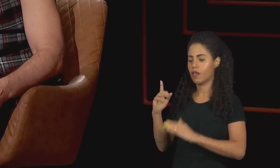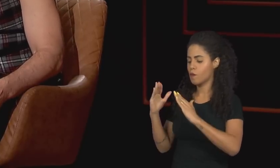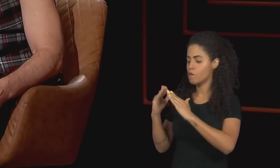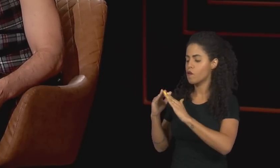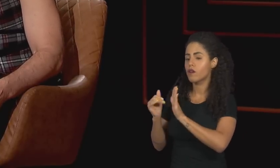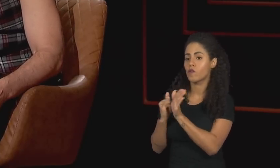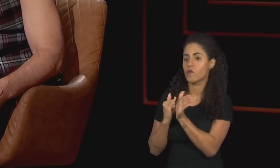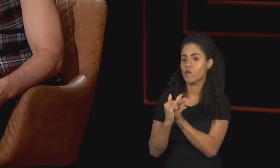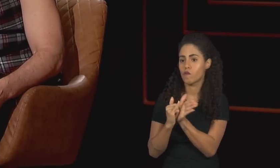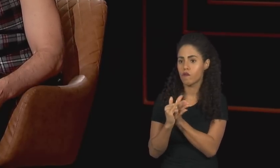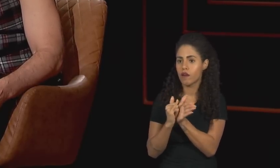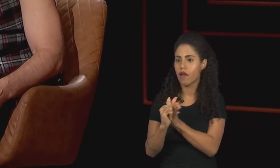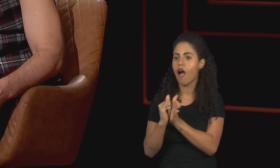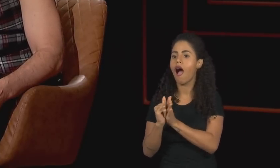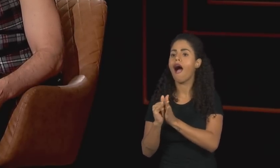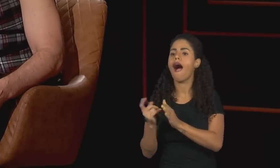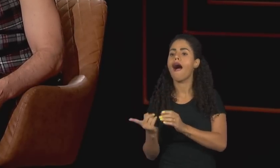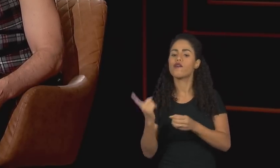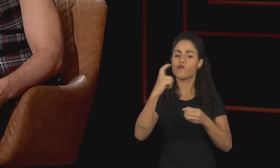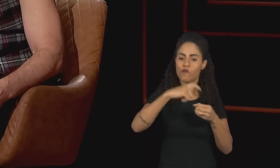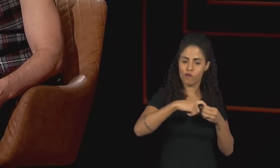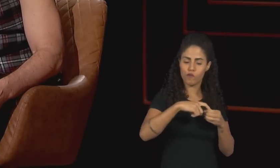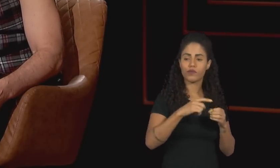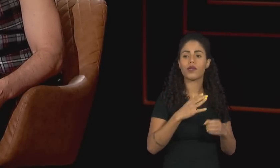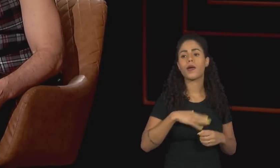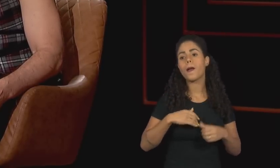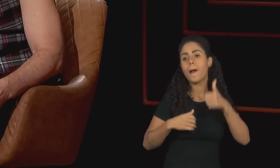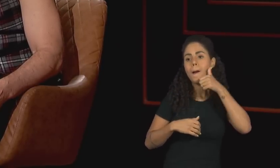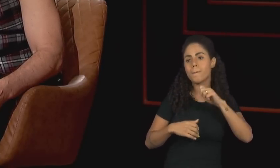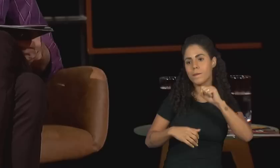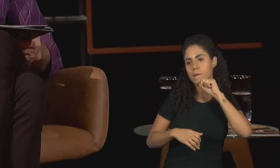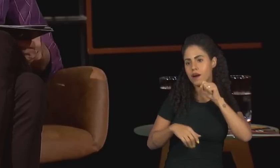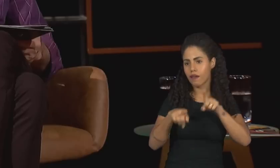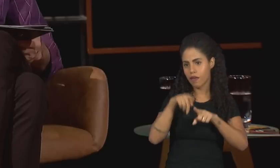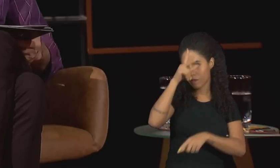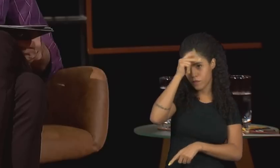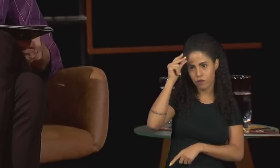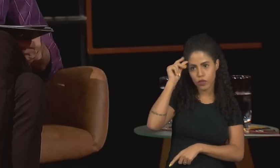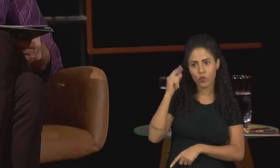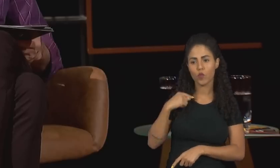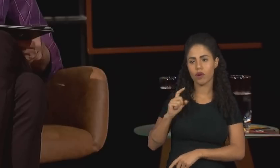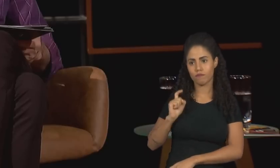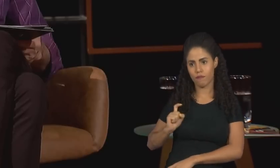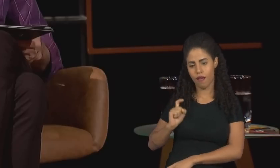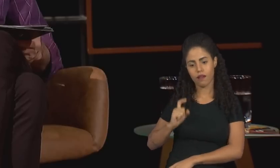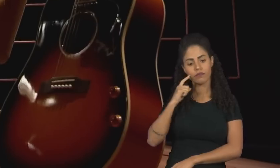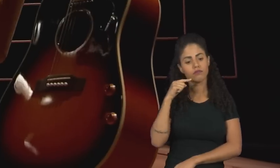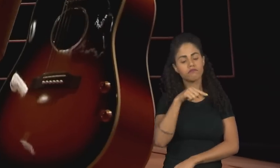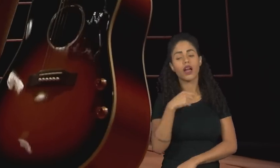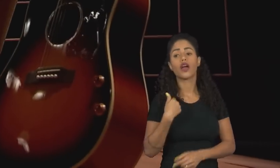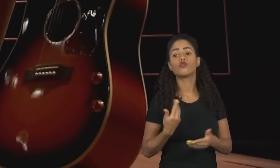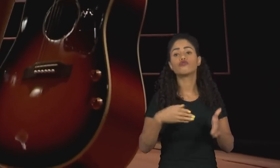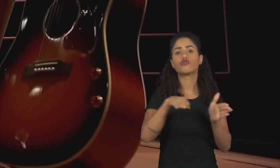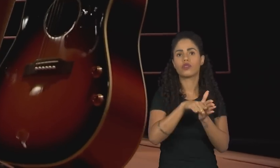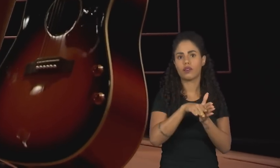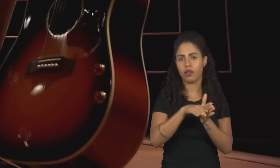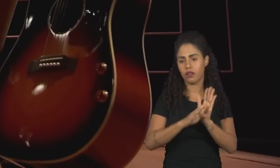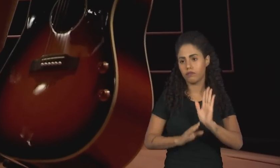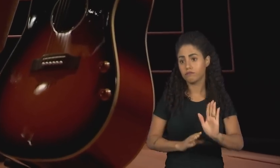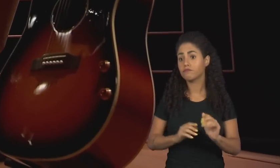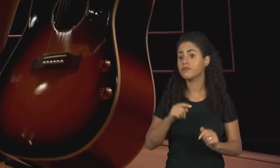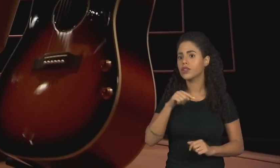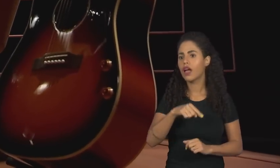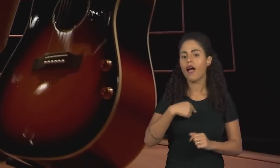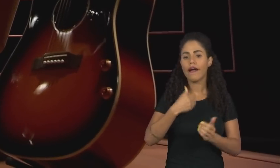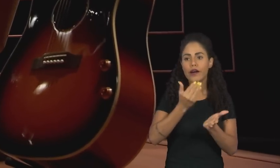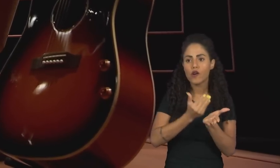para ajudar a minha mãe, que era candidata à prefeitura. Daí, beleza, aí eu cheguei e